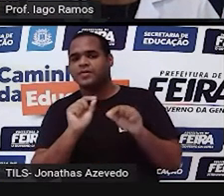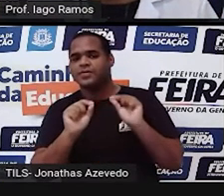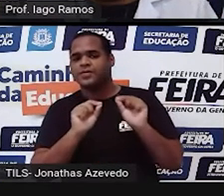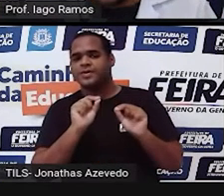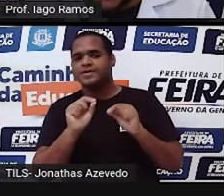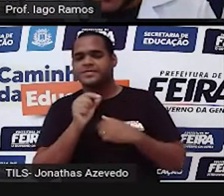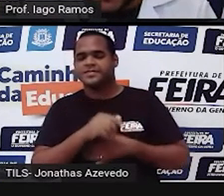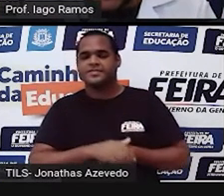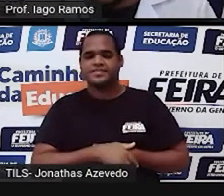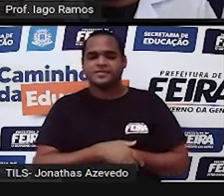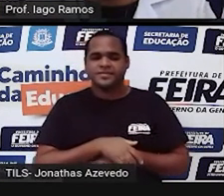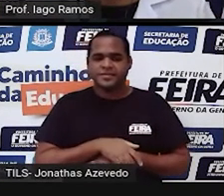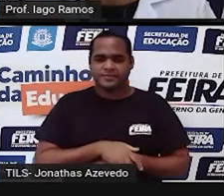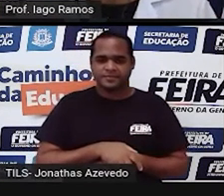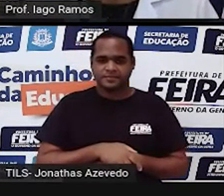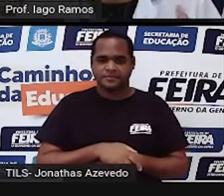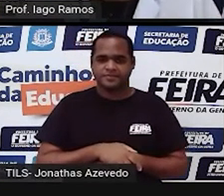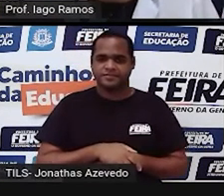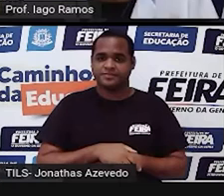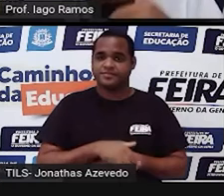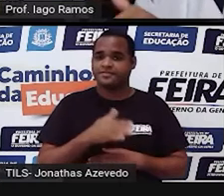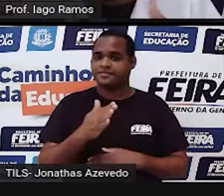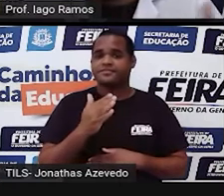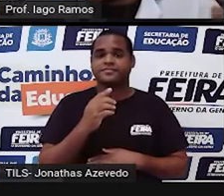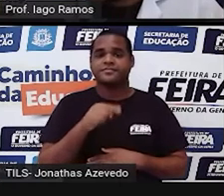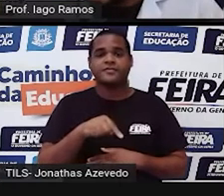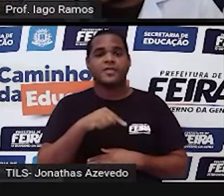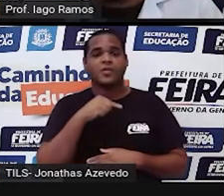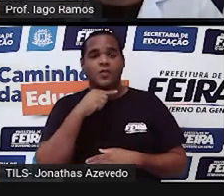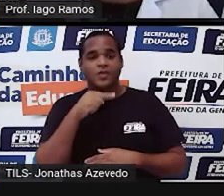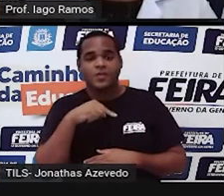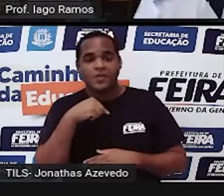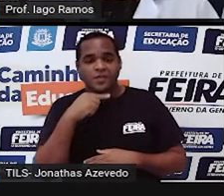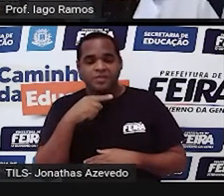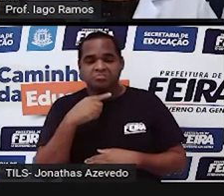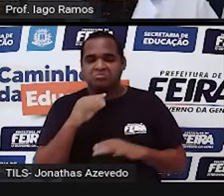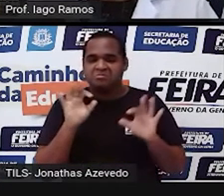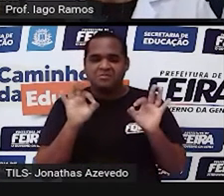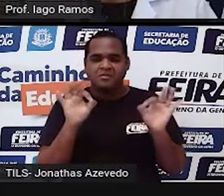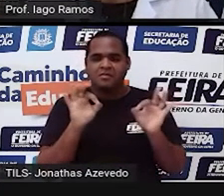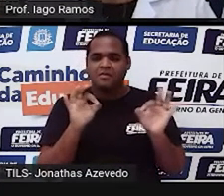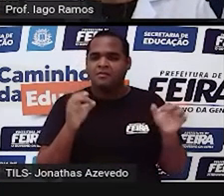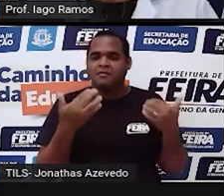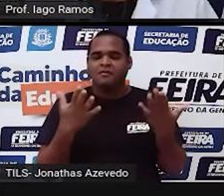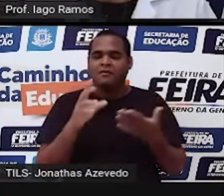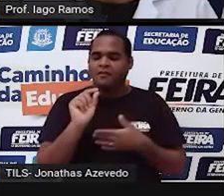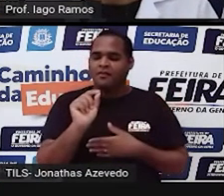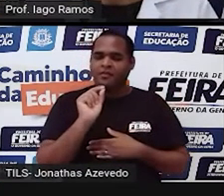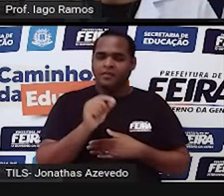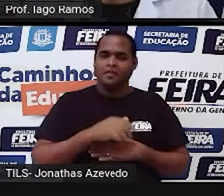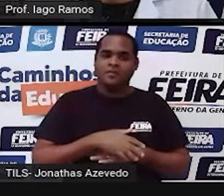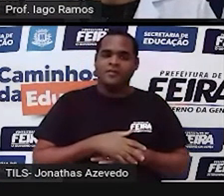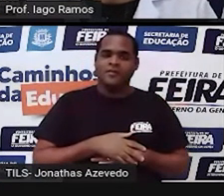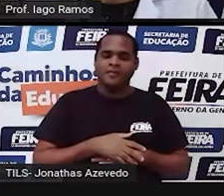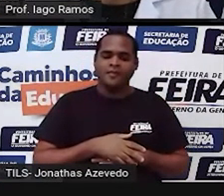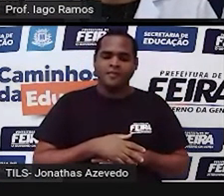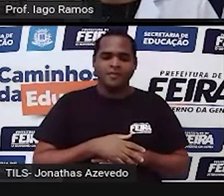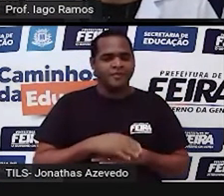faz? Ou o que é que você deve fazer, na verdade, né? E